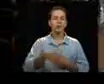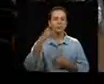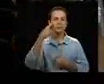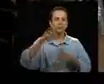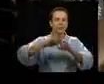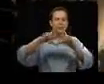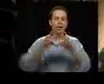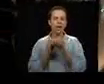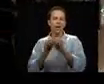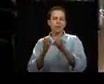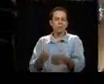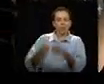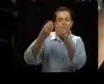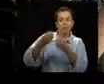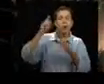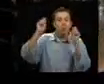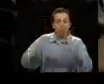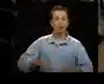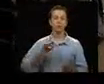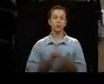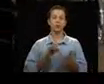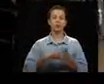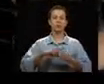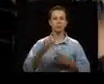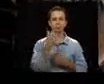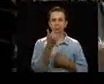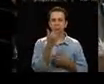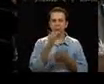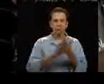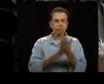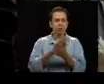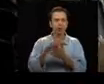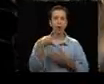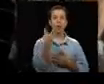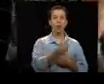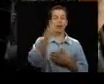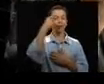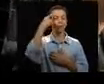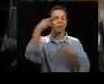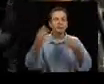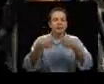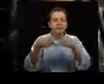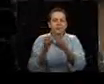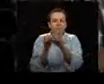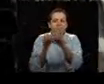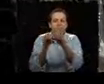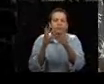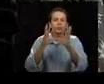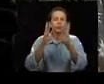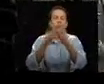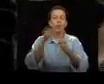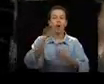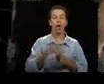pondo na cabeça dele algumas informações que podem ser verdadeiras, mas que não vão servir para nada, e na nossa cabeça nós vamos apenas